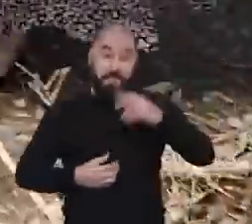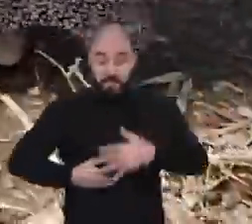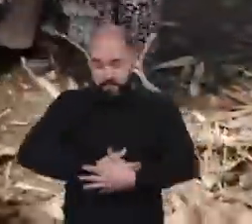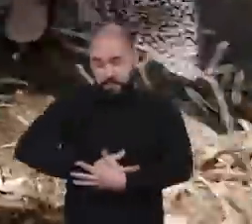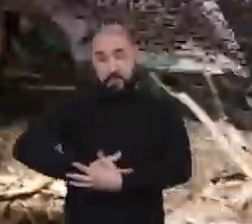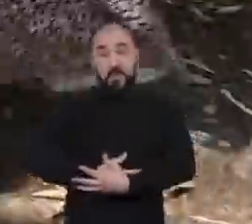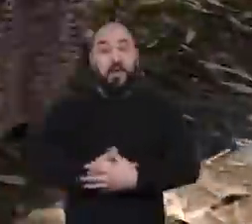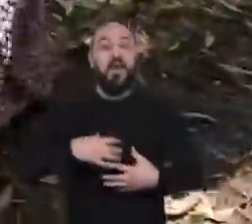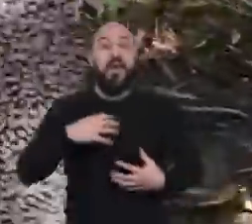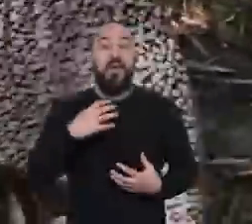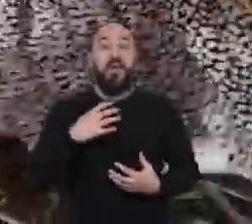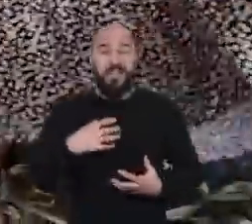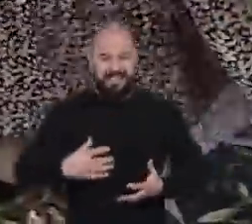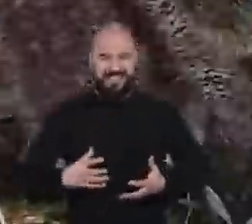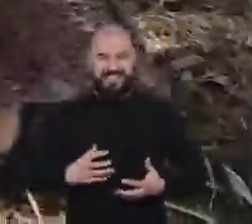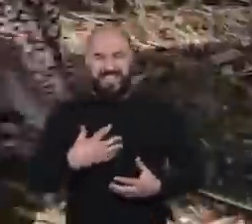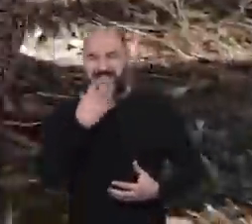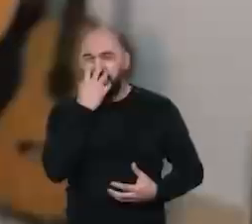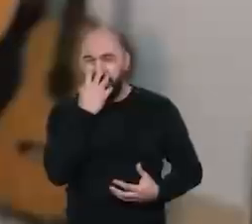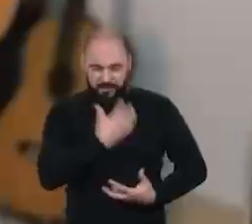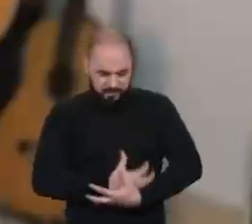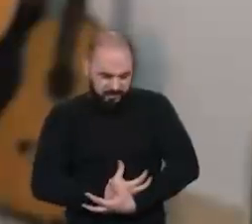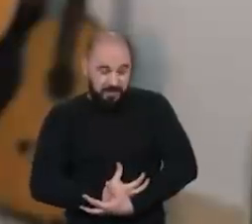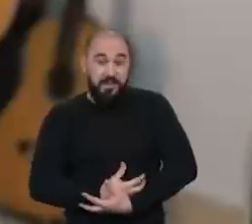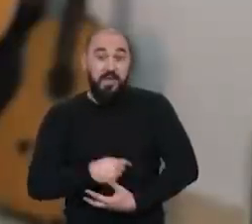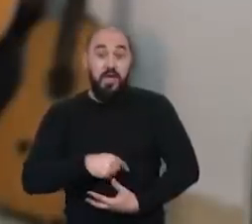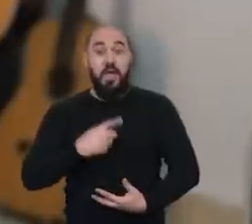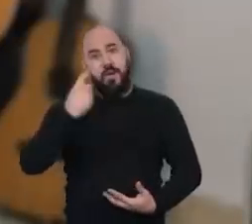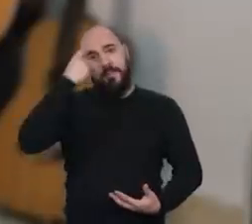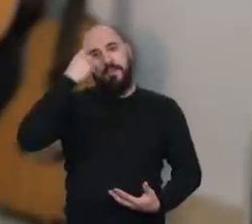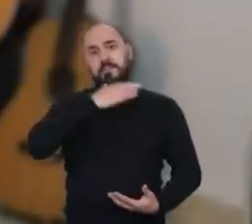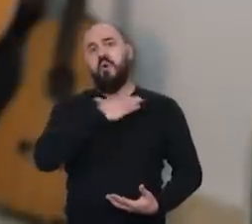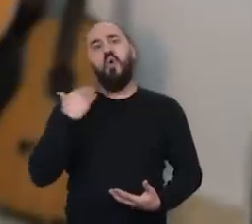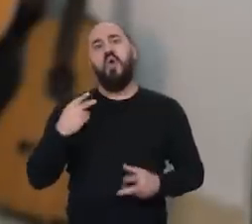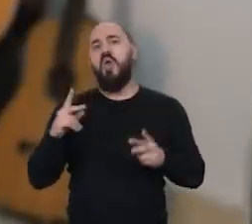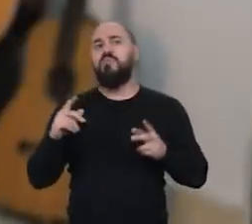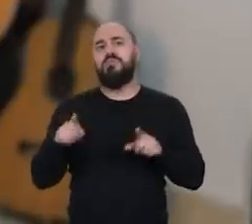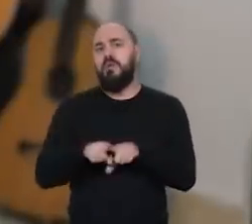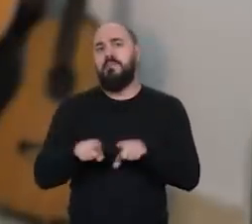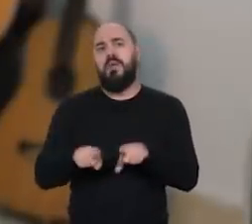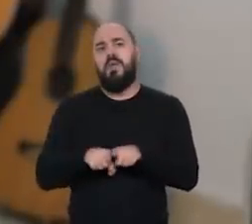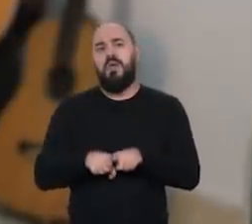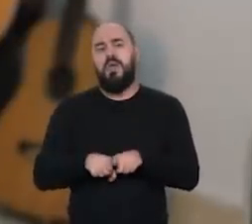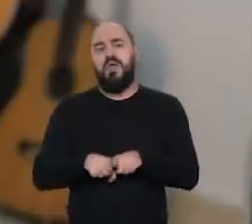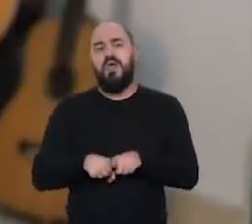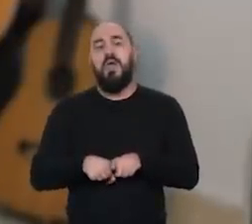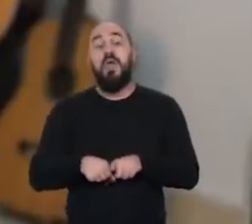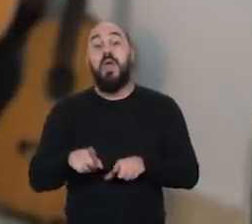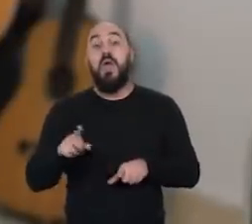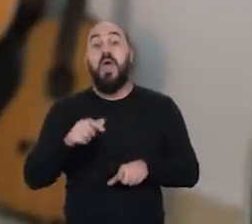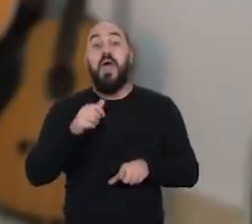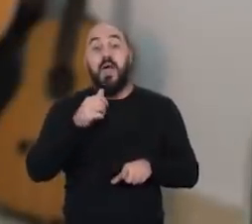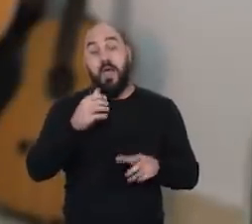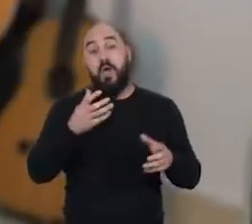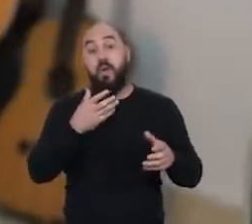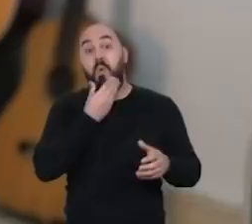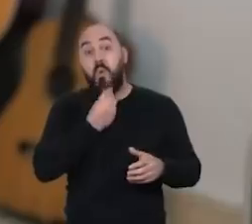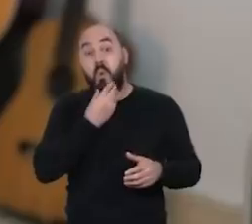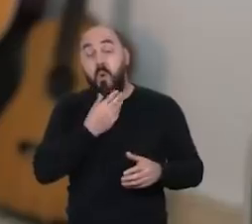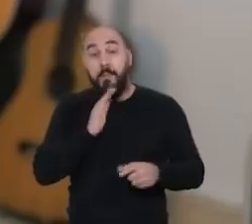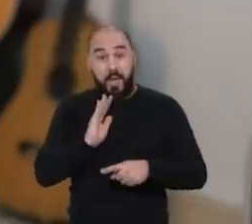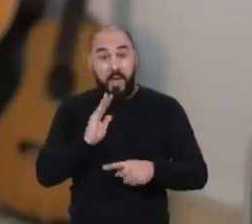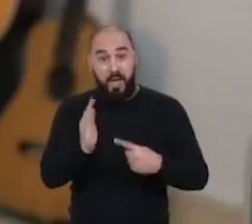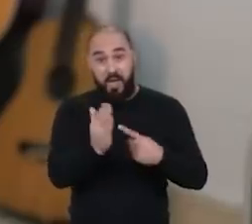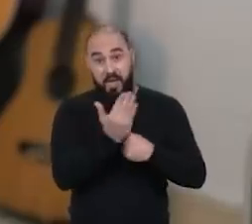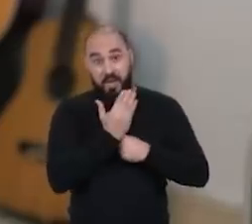uma cachorrinha? Na minha mente ela estava morta. Então, quando o socorrista colocou a Meg nos meus braços, me